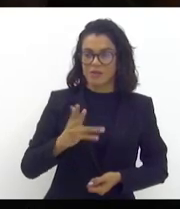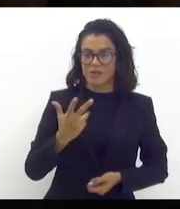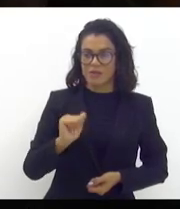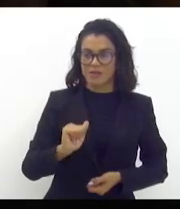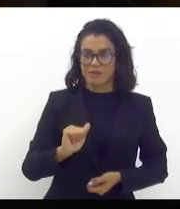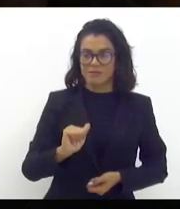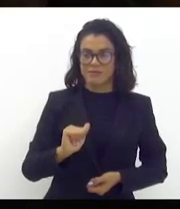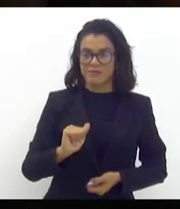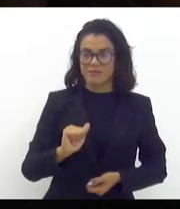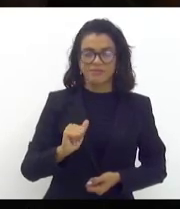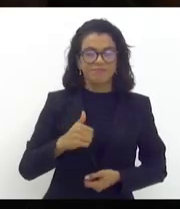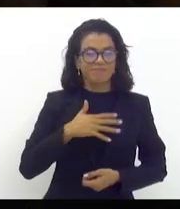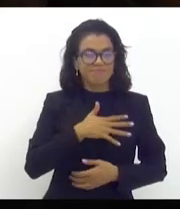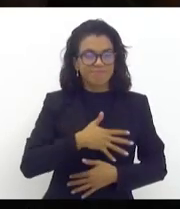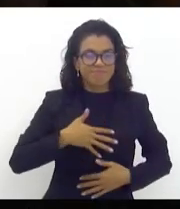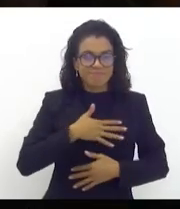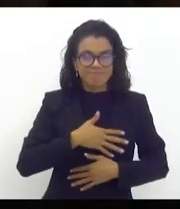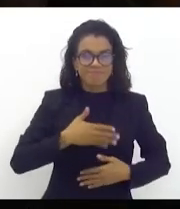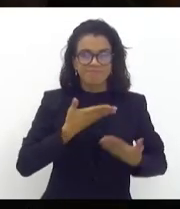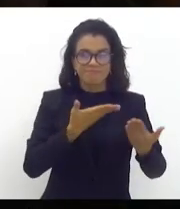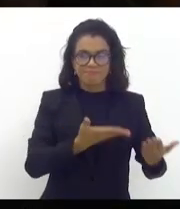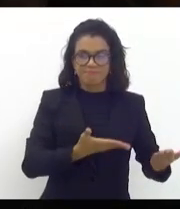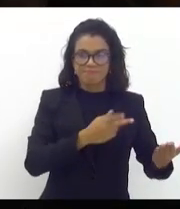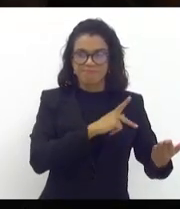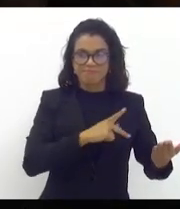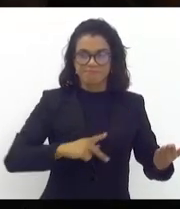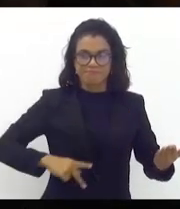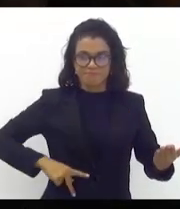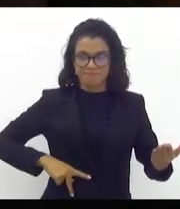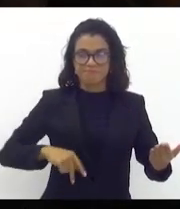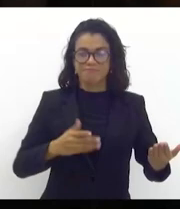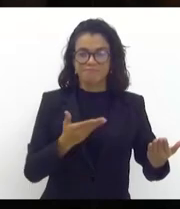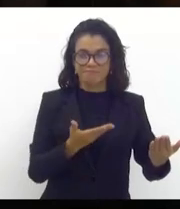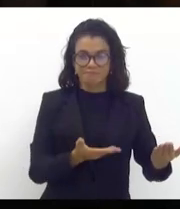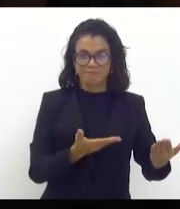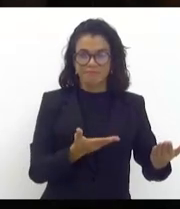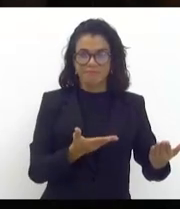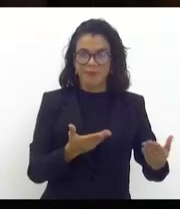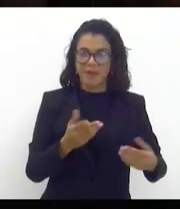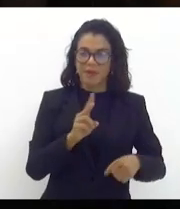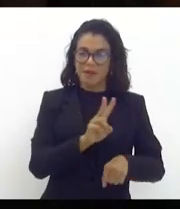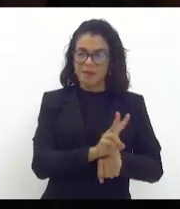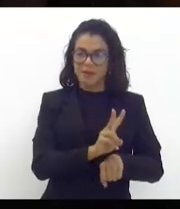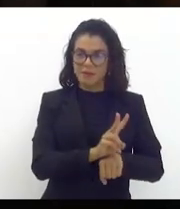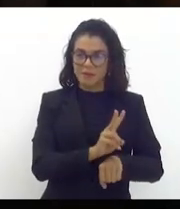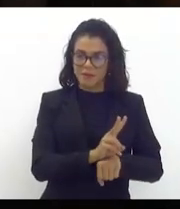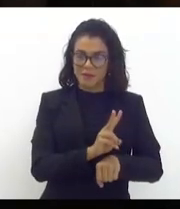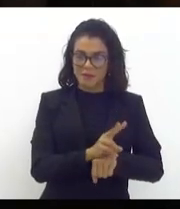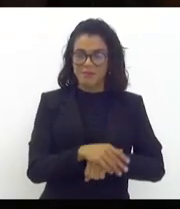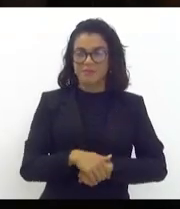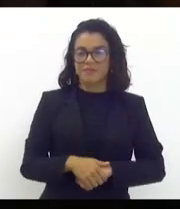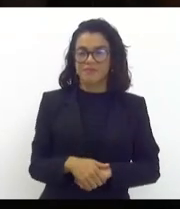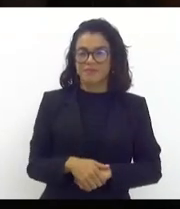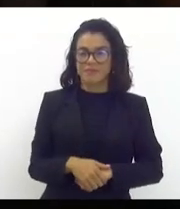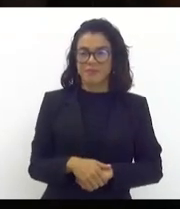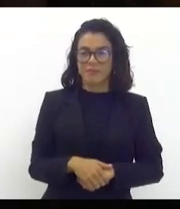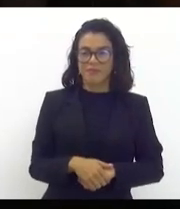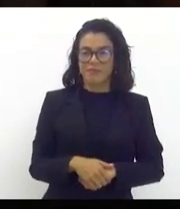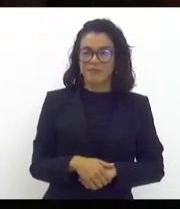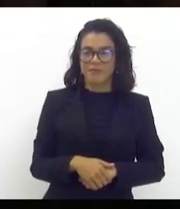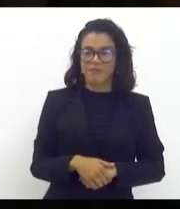queria saudar a Vossa Excelência na presidência dos trabalhos,